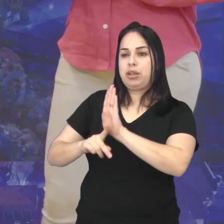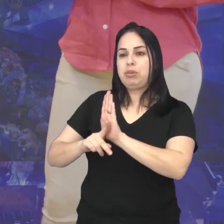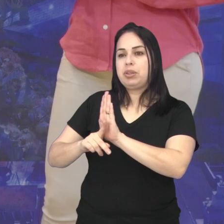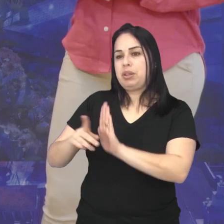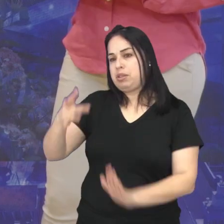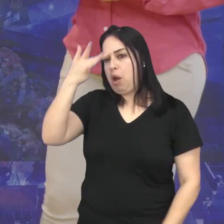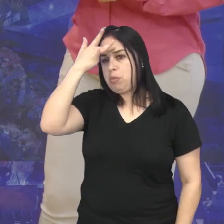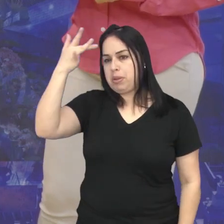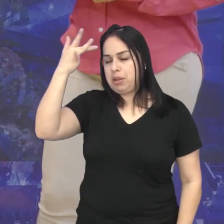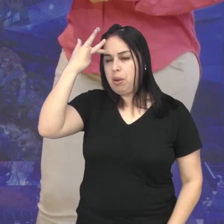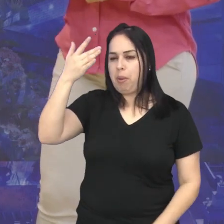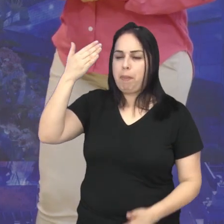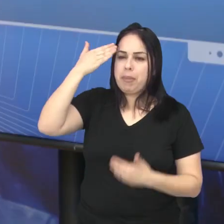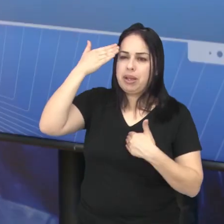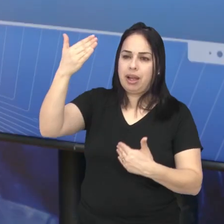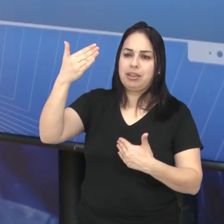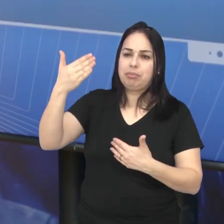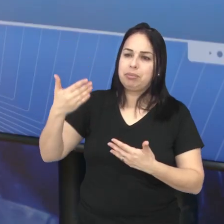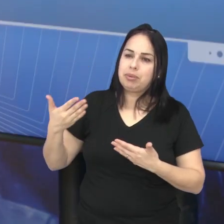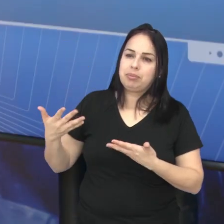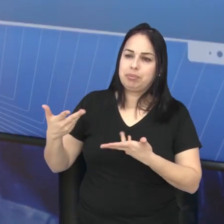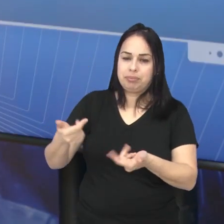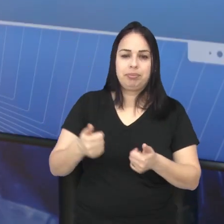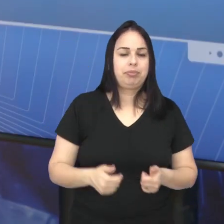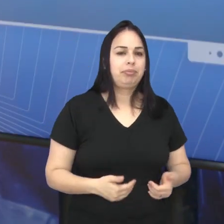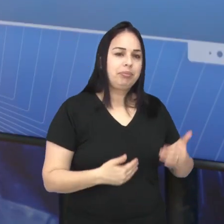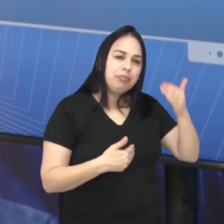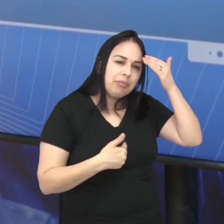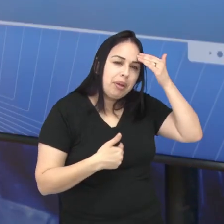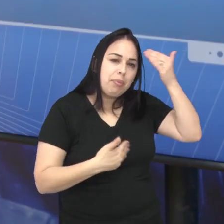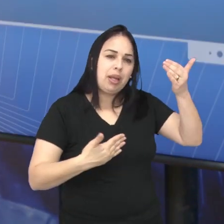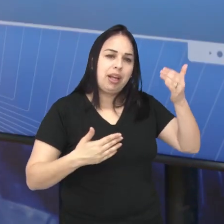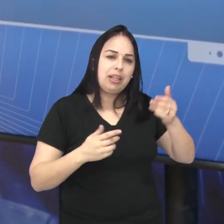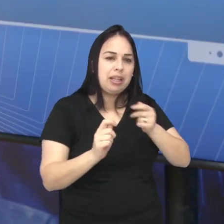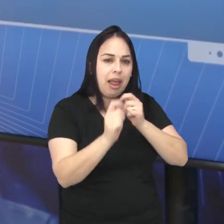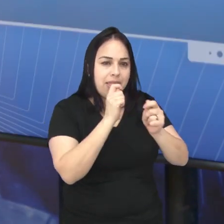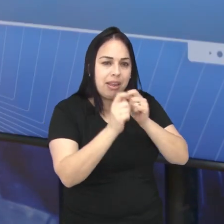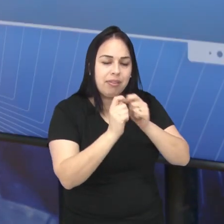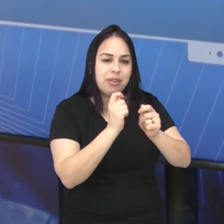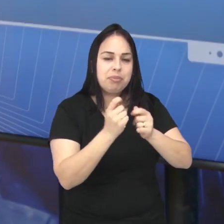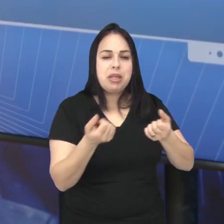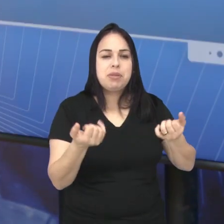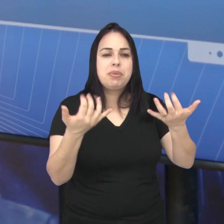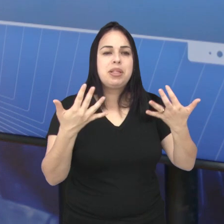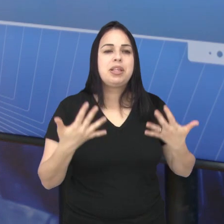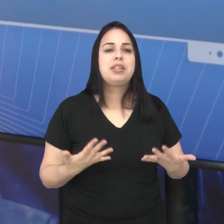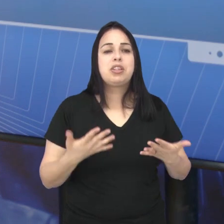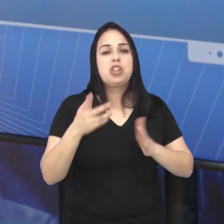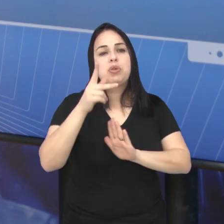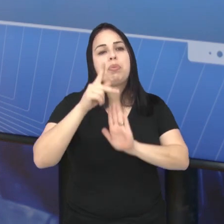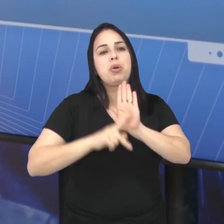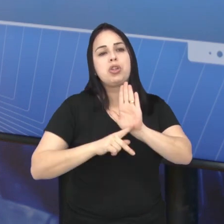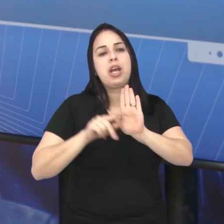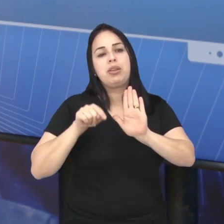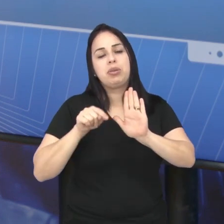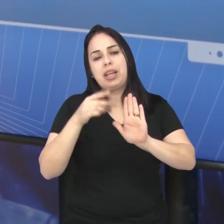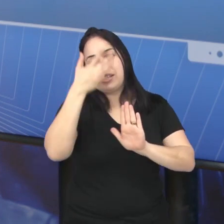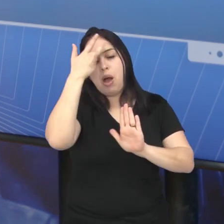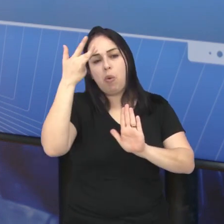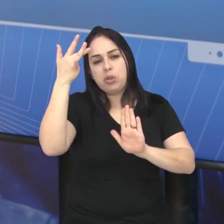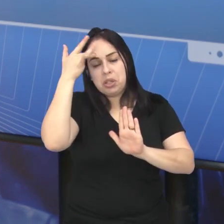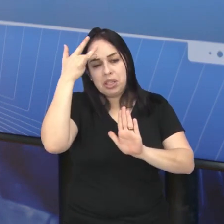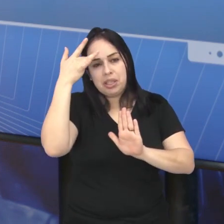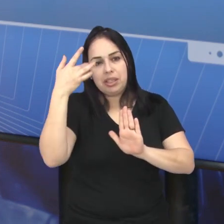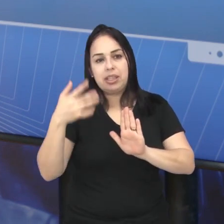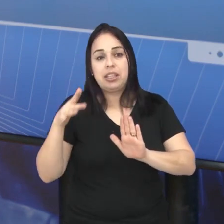município. Ângela, muito obrigada pela presença. Obrigada por estar aqui hoje com vocês, falando um pouquinho sobre os programas de saúde mental que